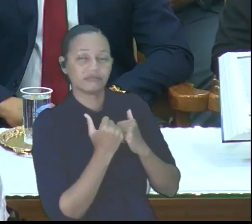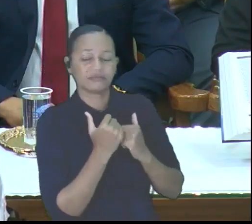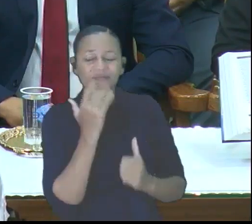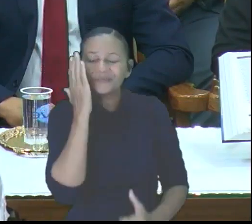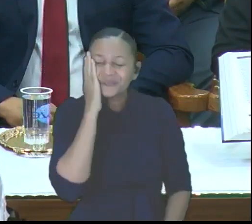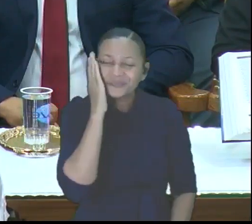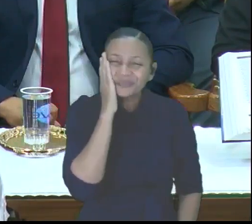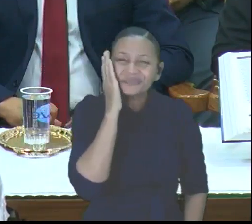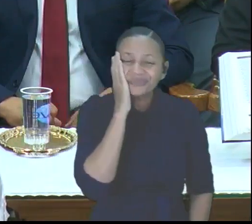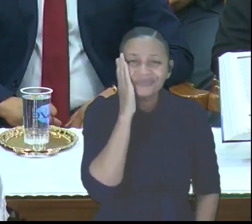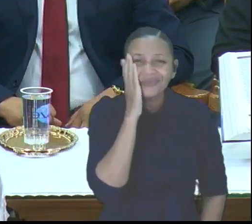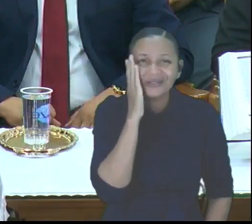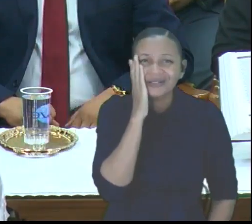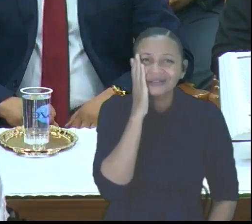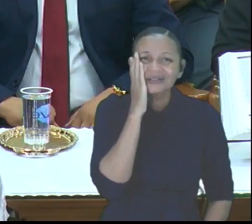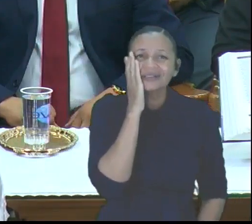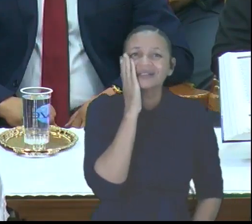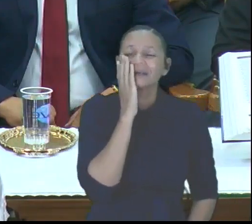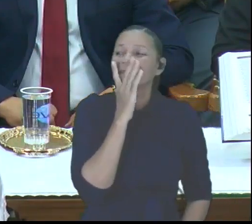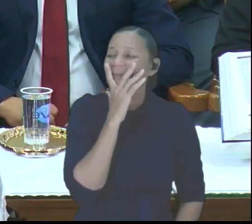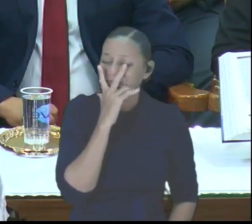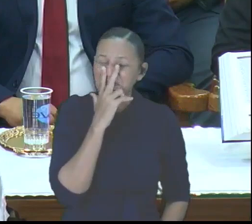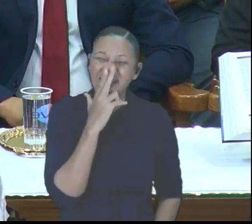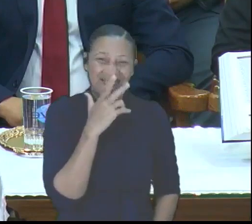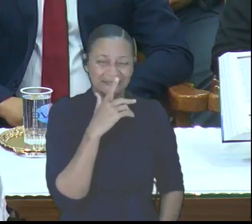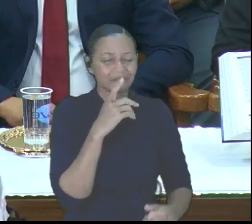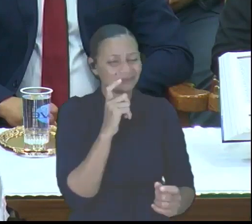Entenda, talvez essa palavra seja tão simples.